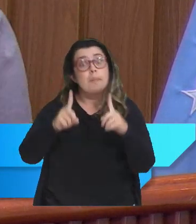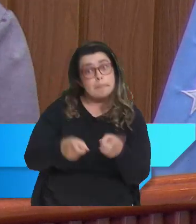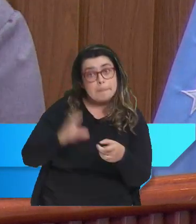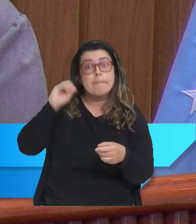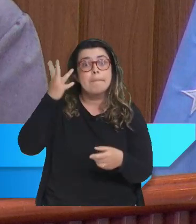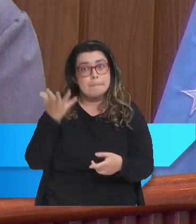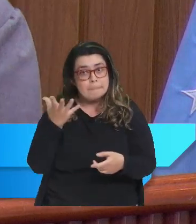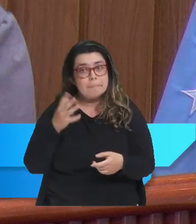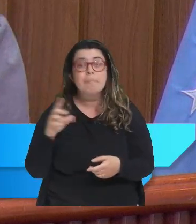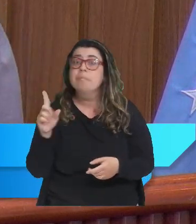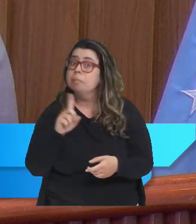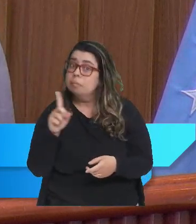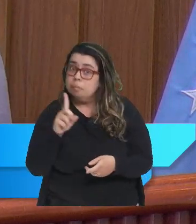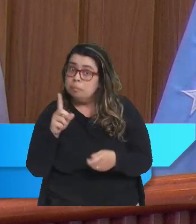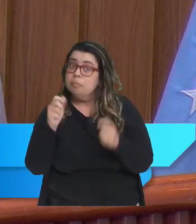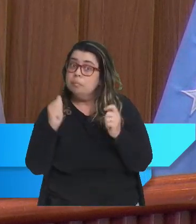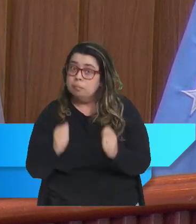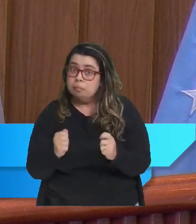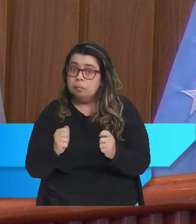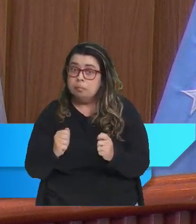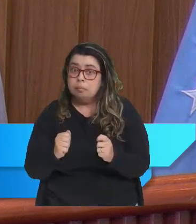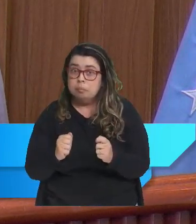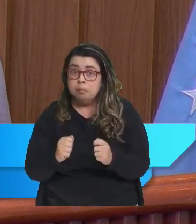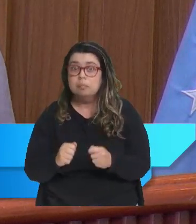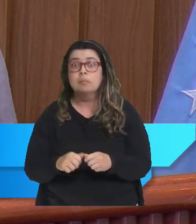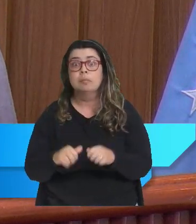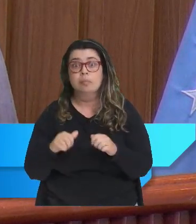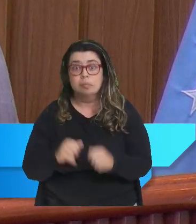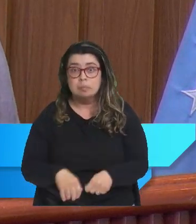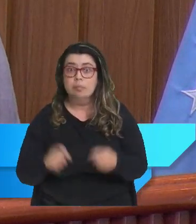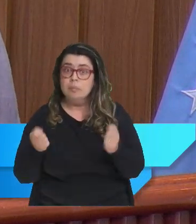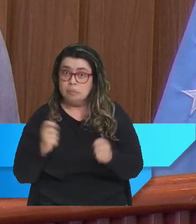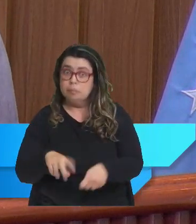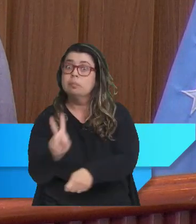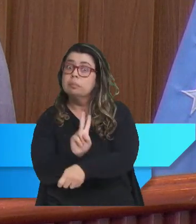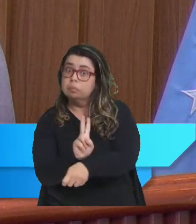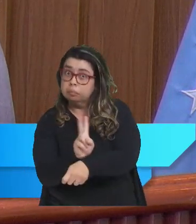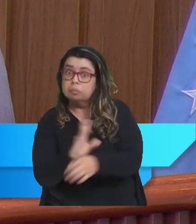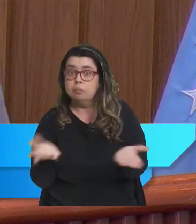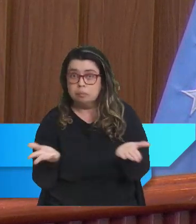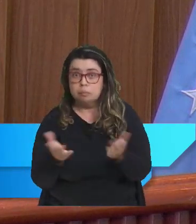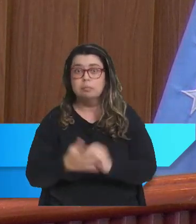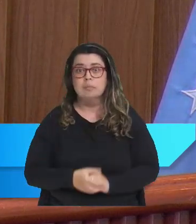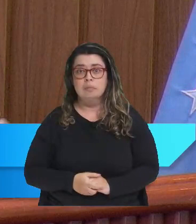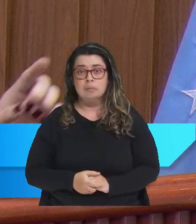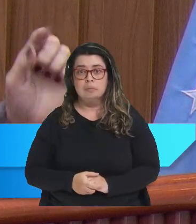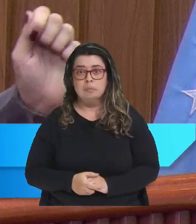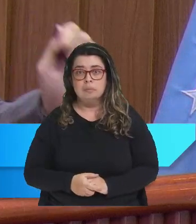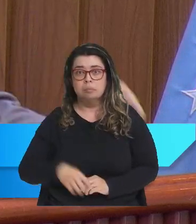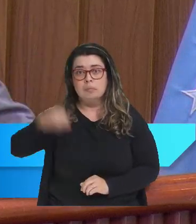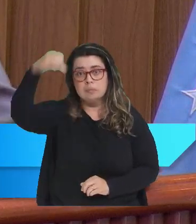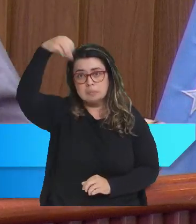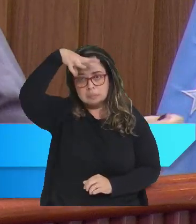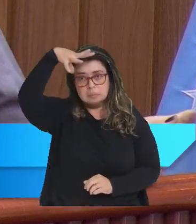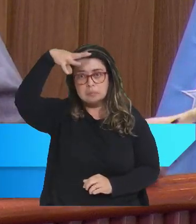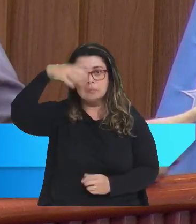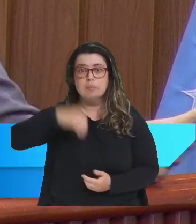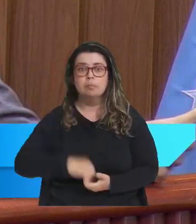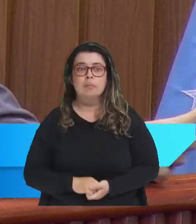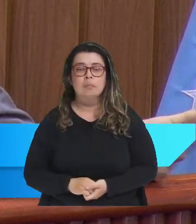podemos deixar de ficar atentos sobre isso. Sobre a iluminação, o